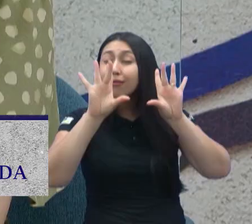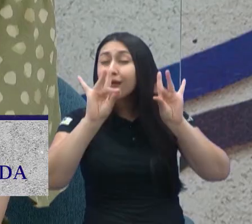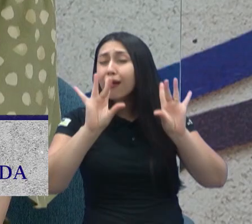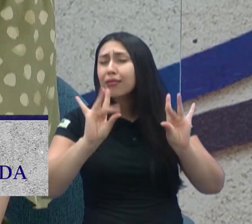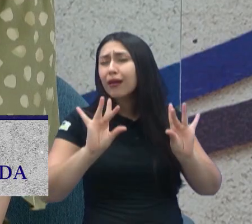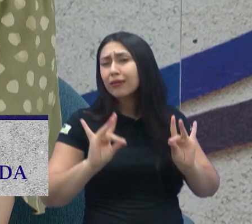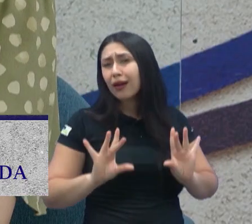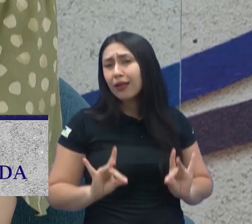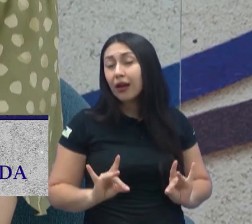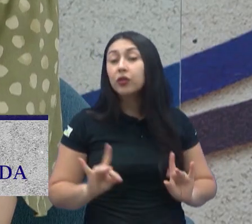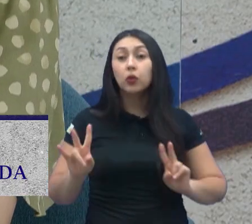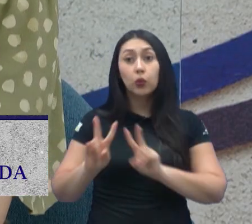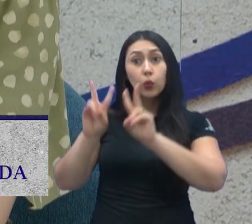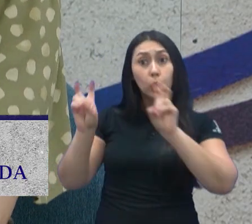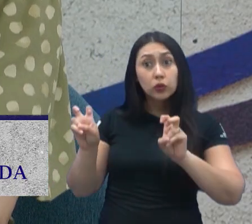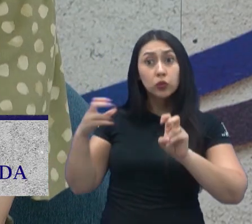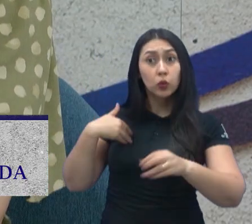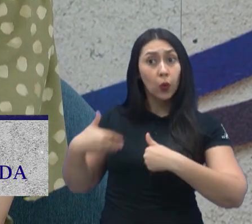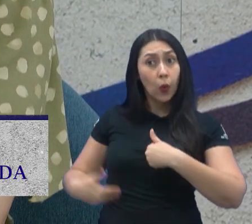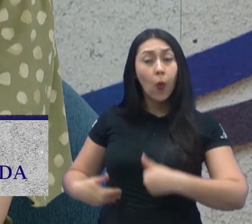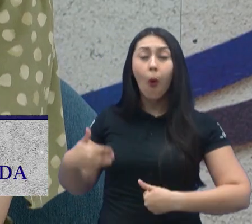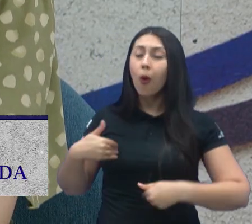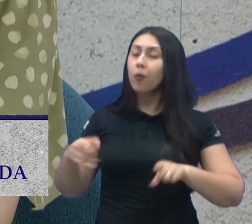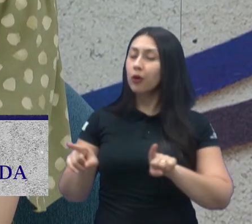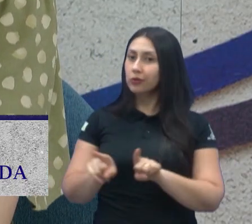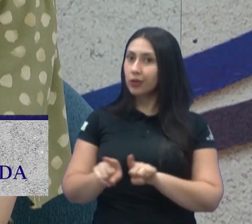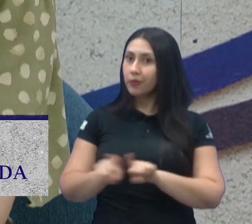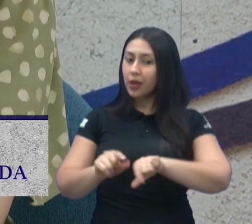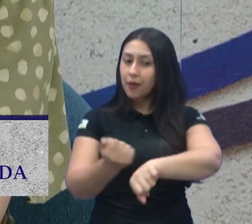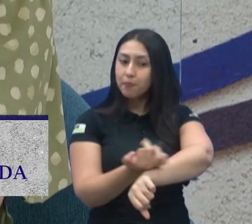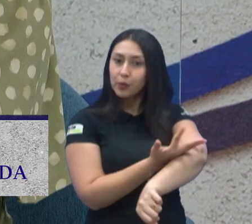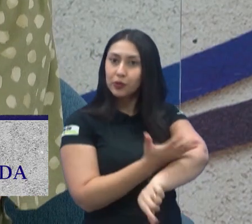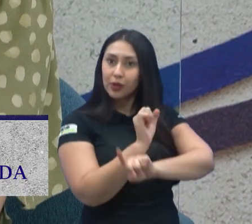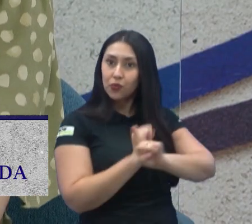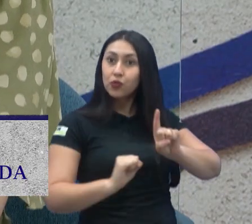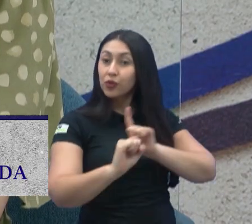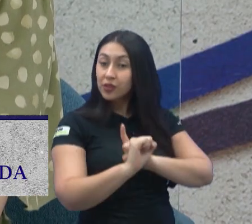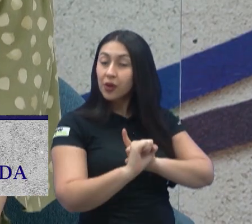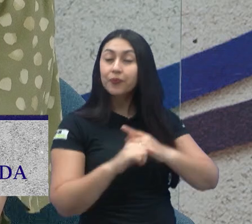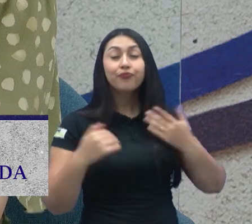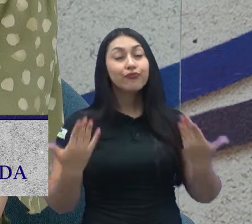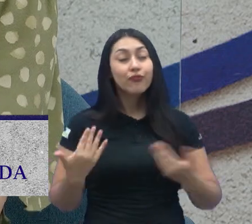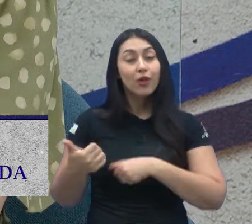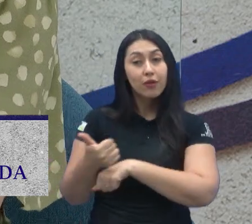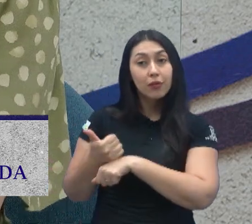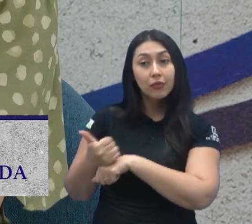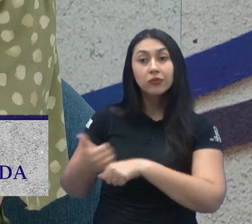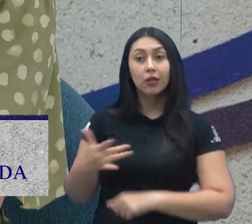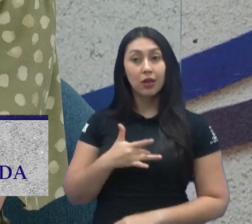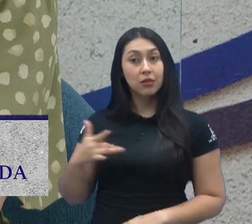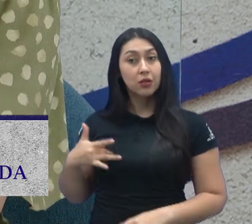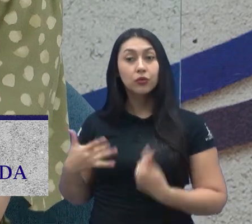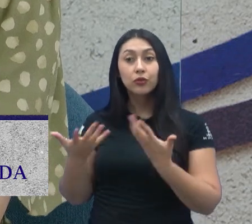tanto sobre o aspecto biológico quanto emocional e social. Então, profissionais da área da saúde que